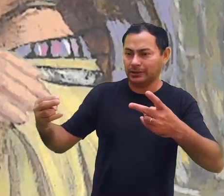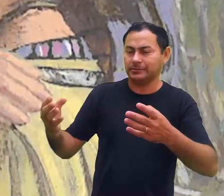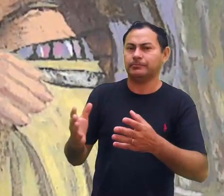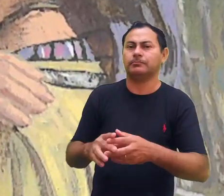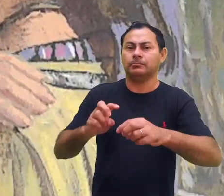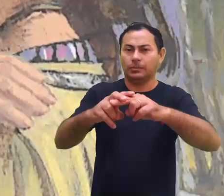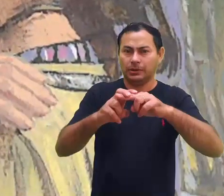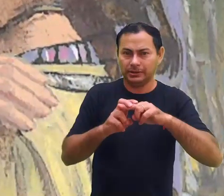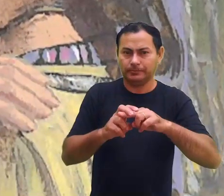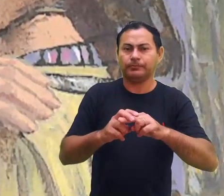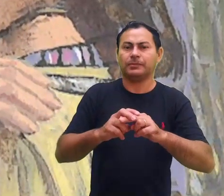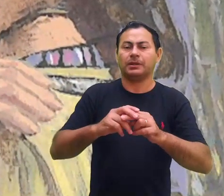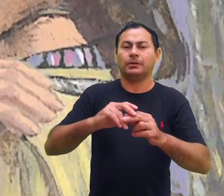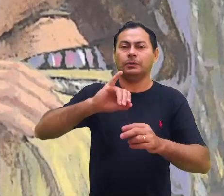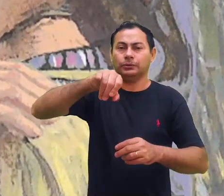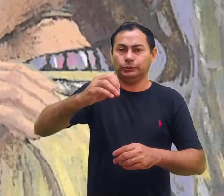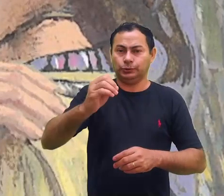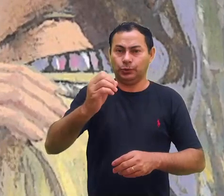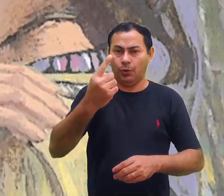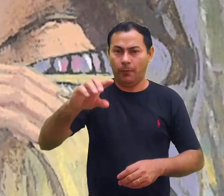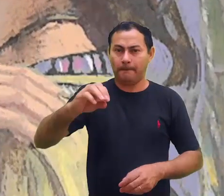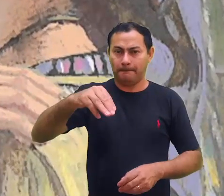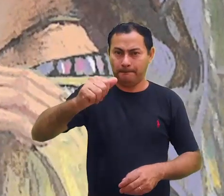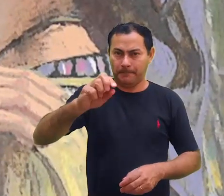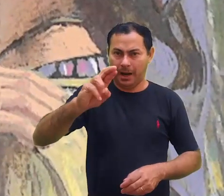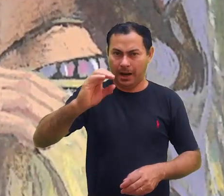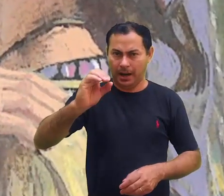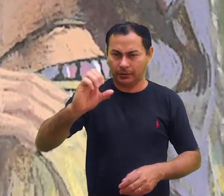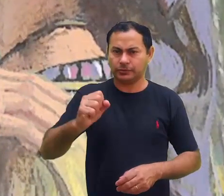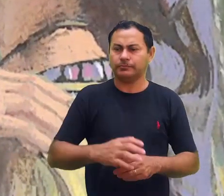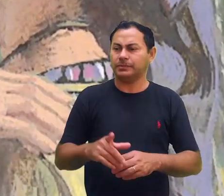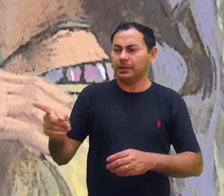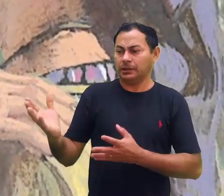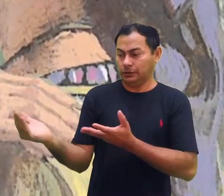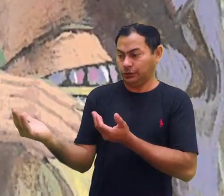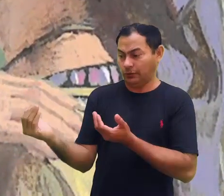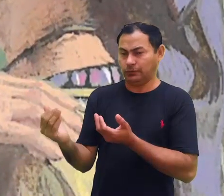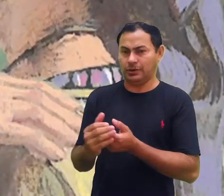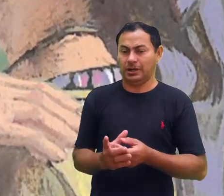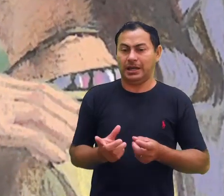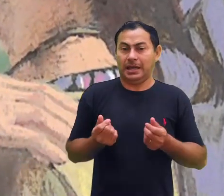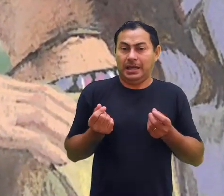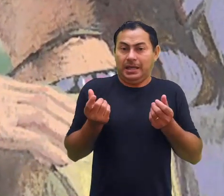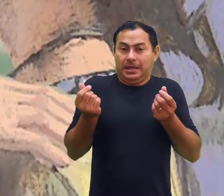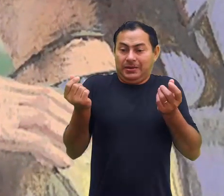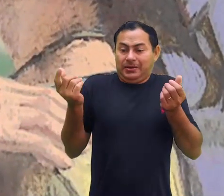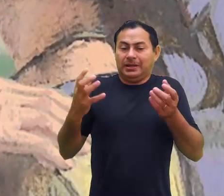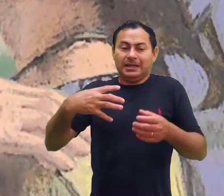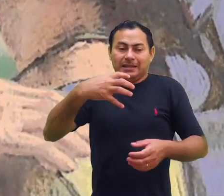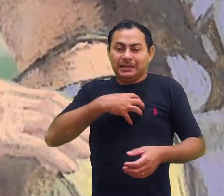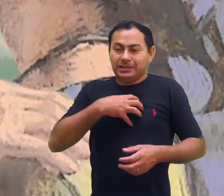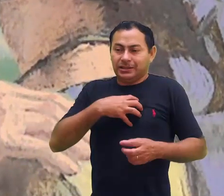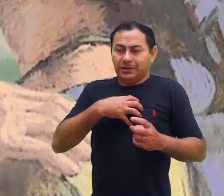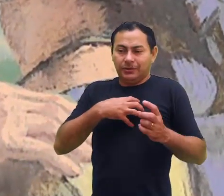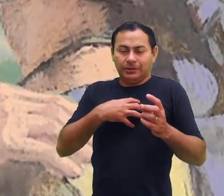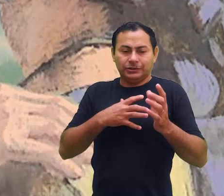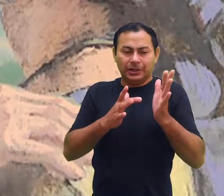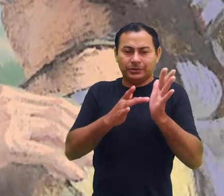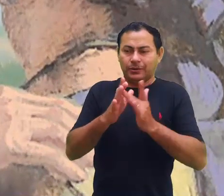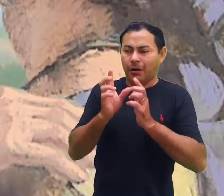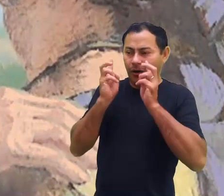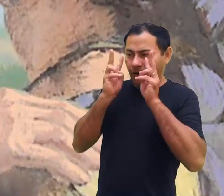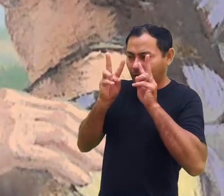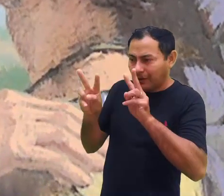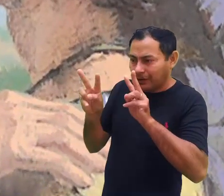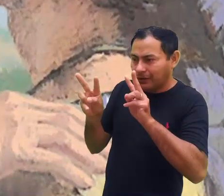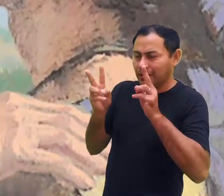coisa. Portanto, João Marcos, no caso, sendo aquele jovem rico, sentiu esse olhar